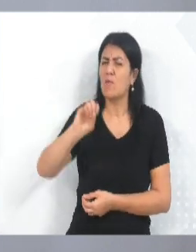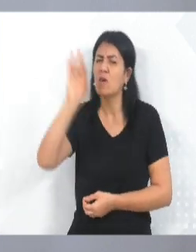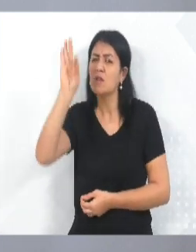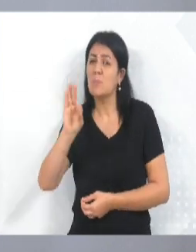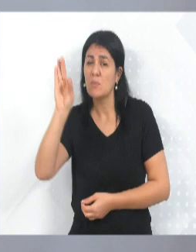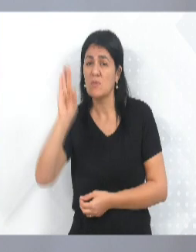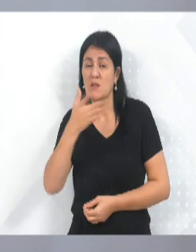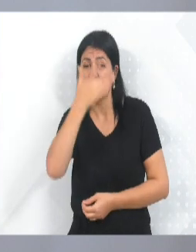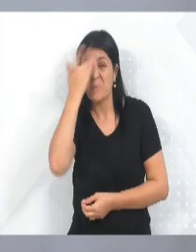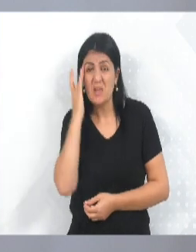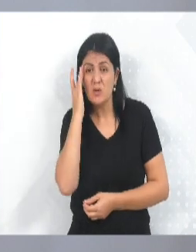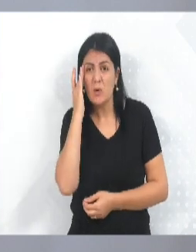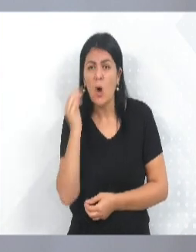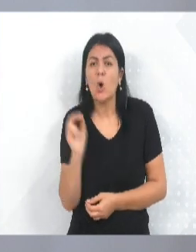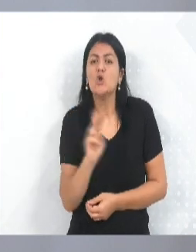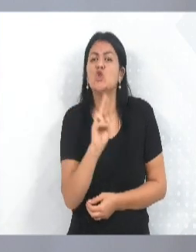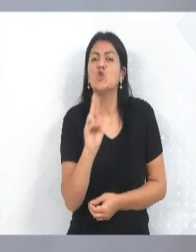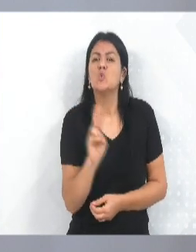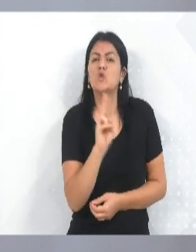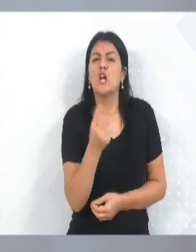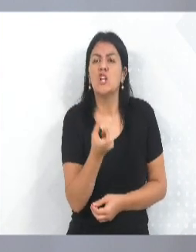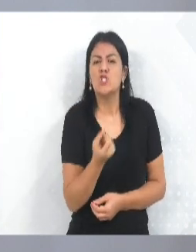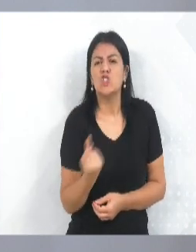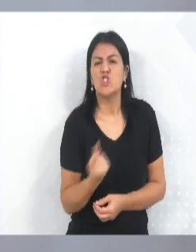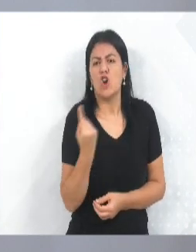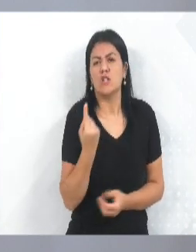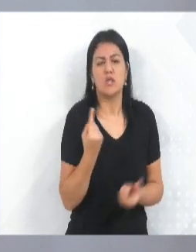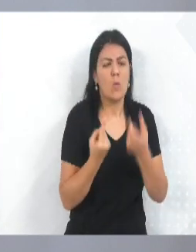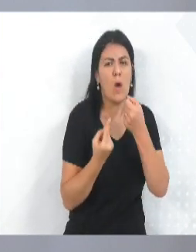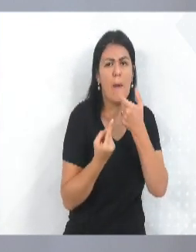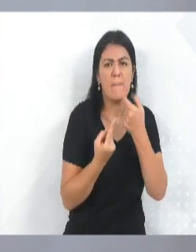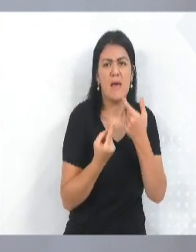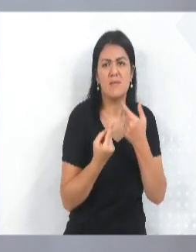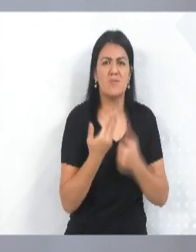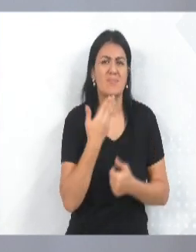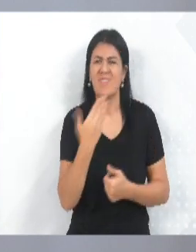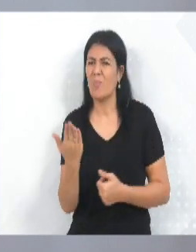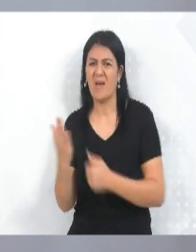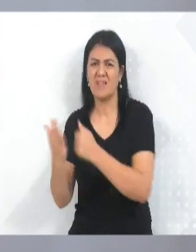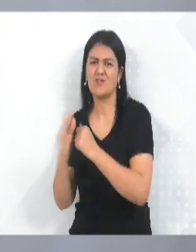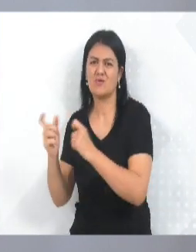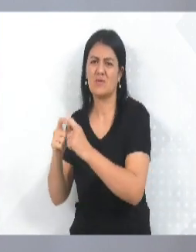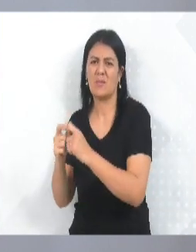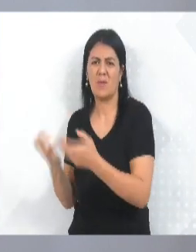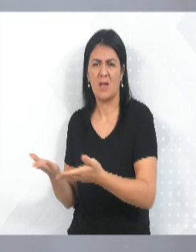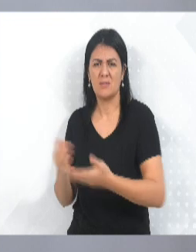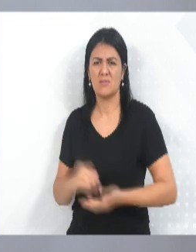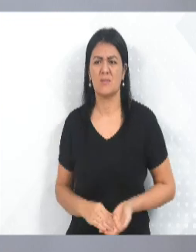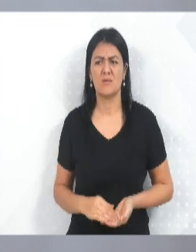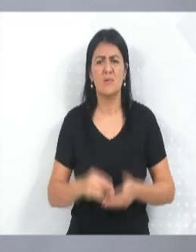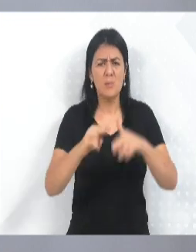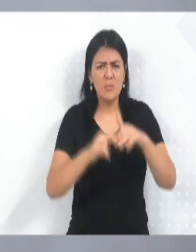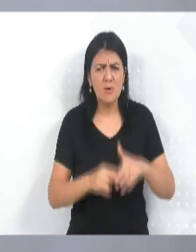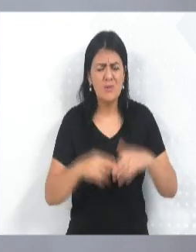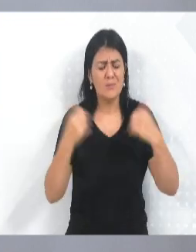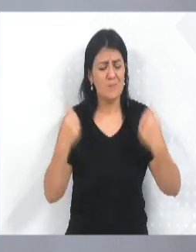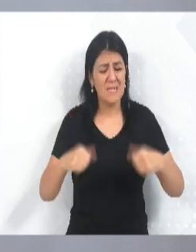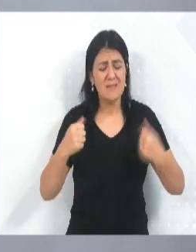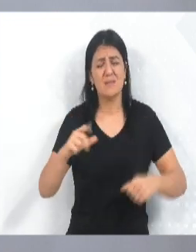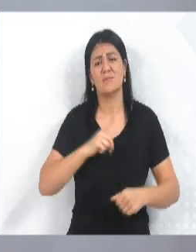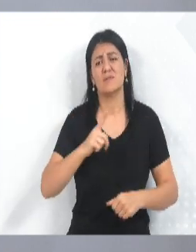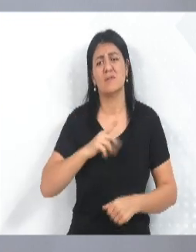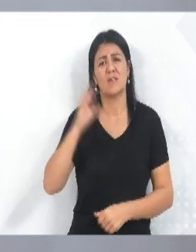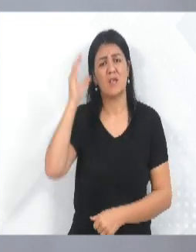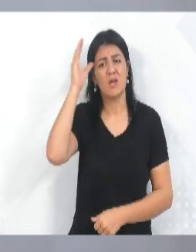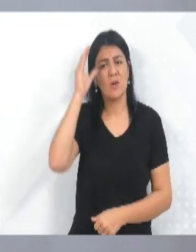antibiótico de todos os de todos os medicamentos nós precisamos tomar consciência